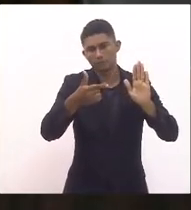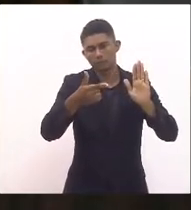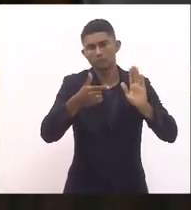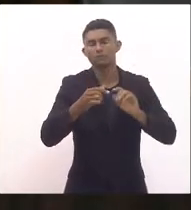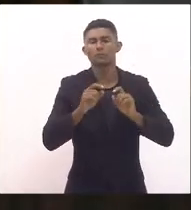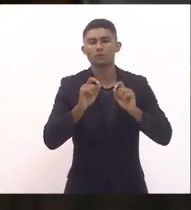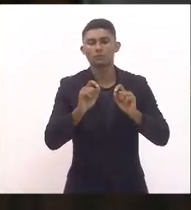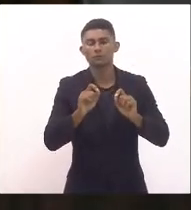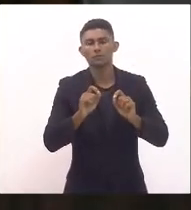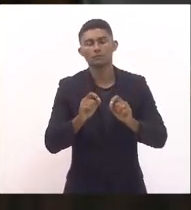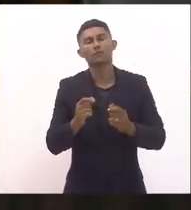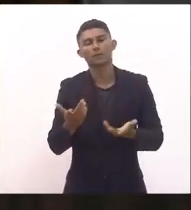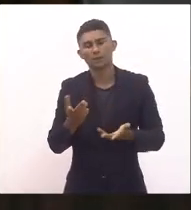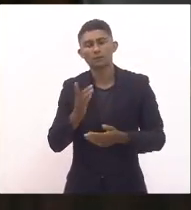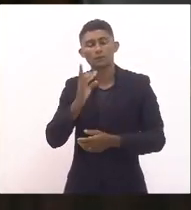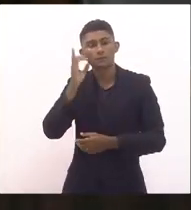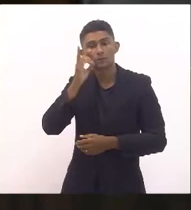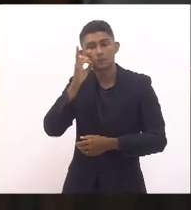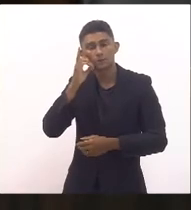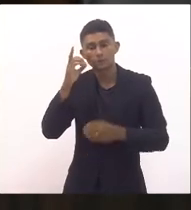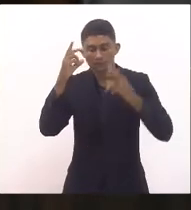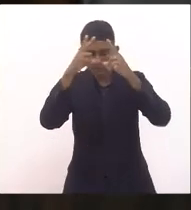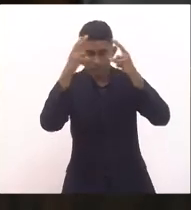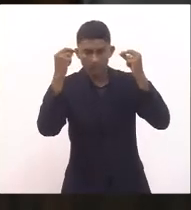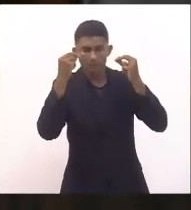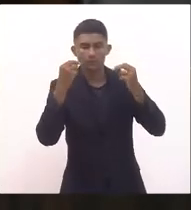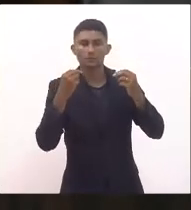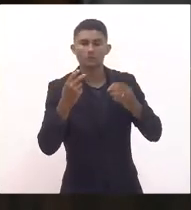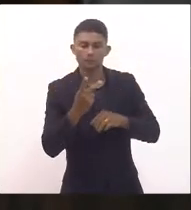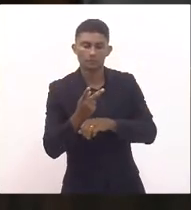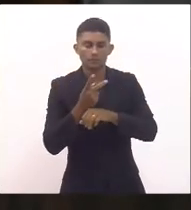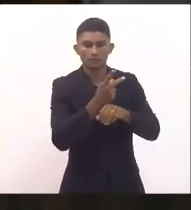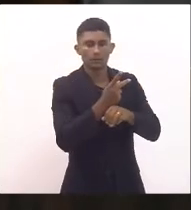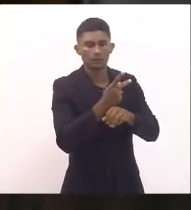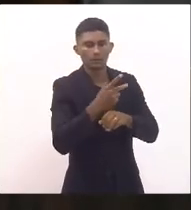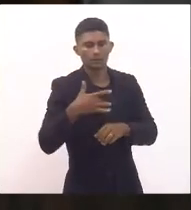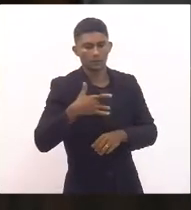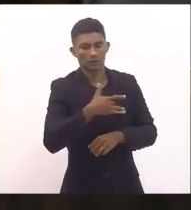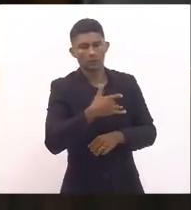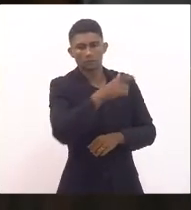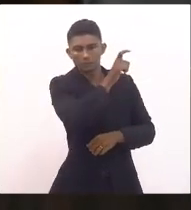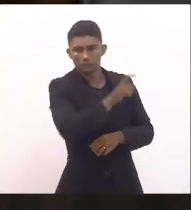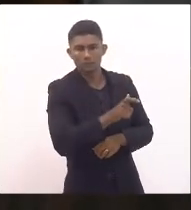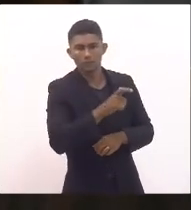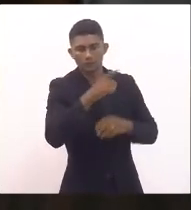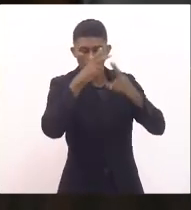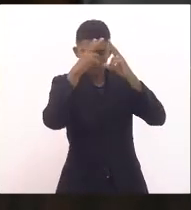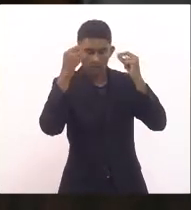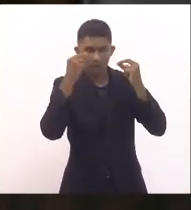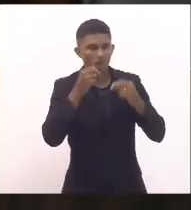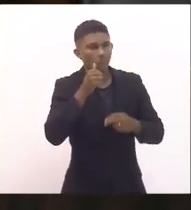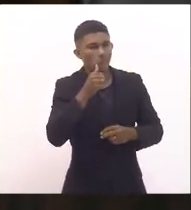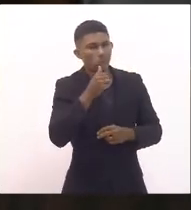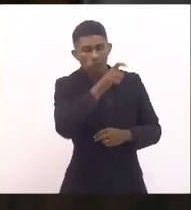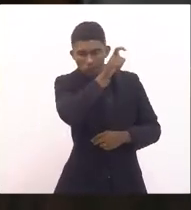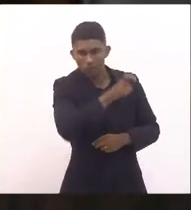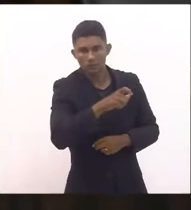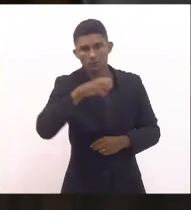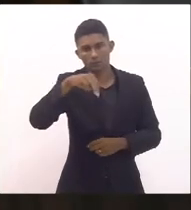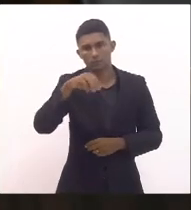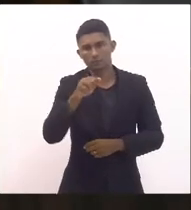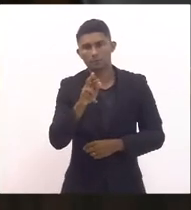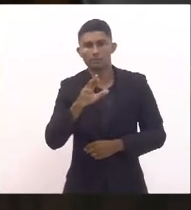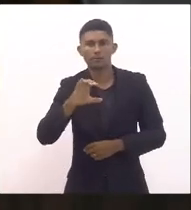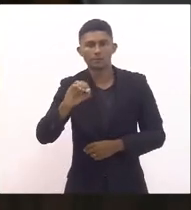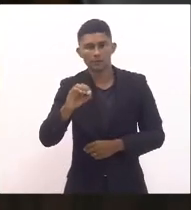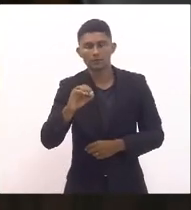de autoria da deputada enfermeira Rejane, que concede o prêmio Nanelli da Saúde à ilustríssima técnica de enfermagem Márcia dos Santos Carvalho.